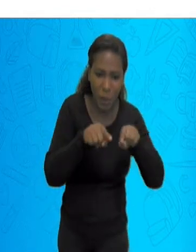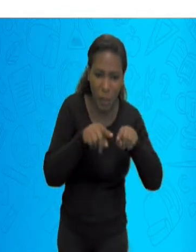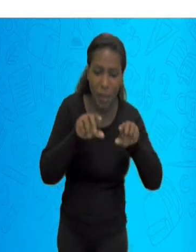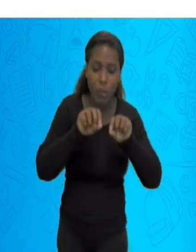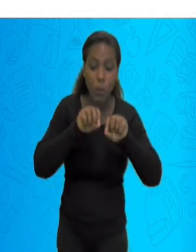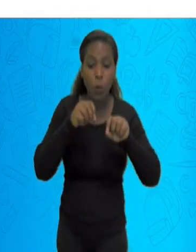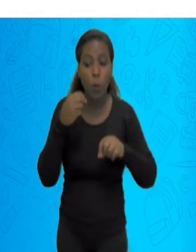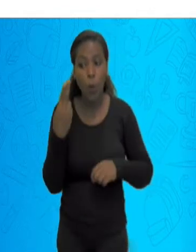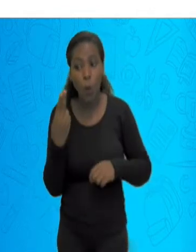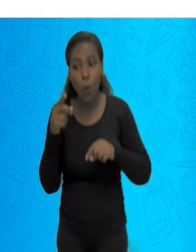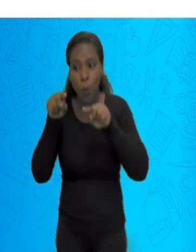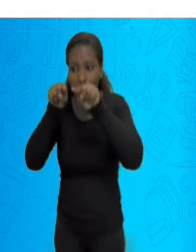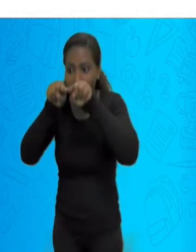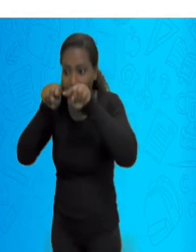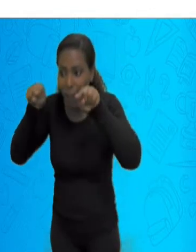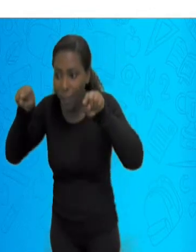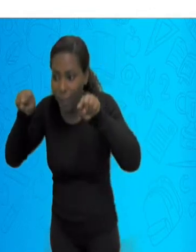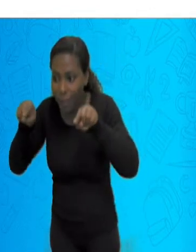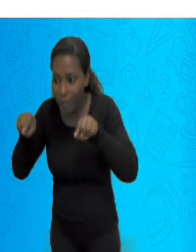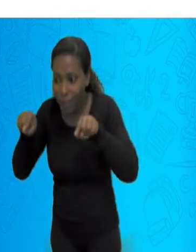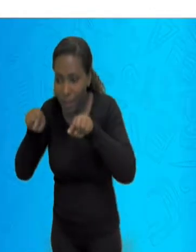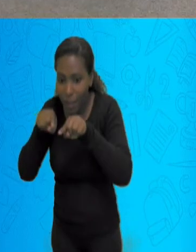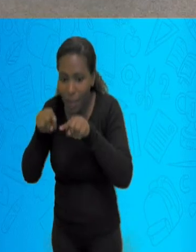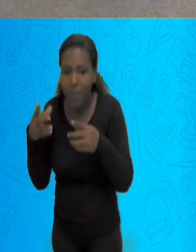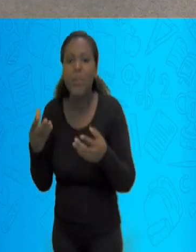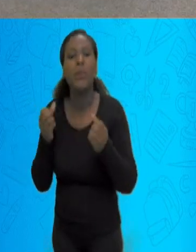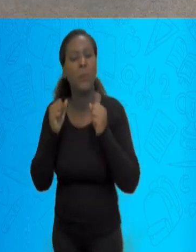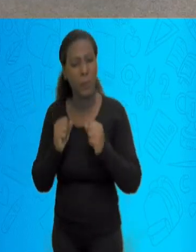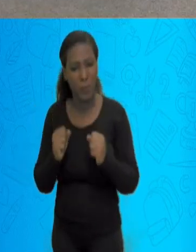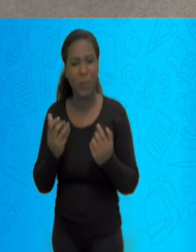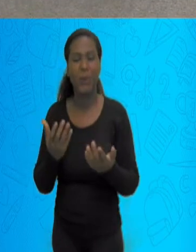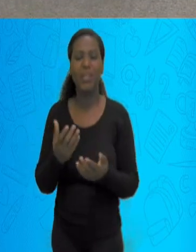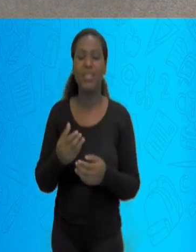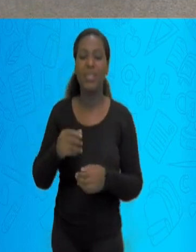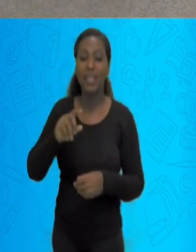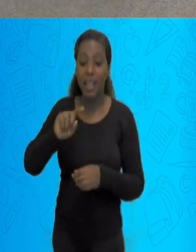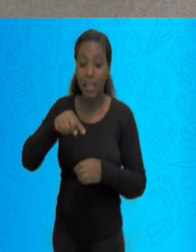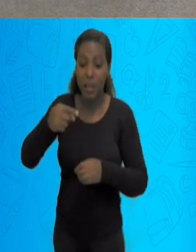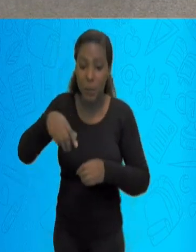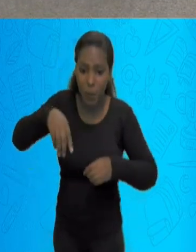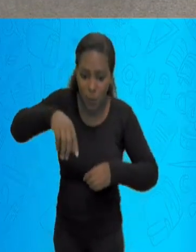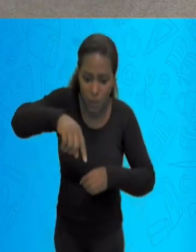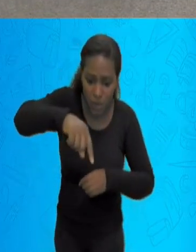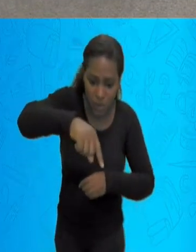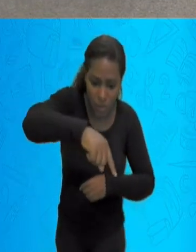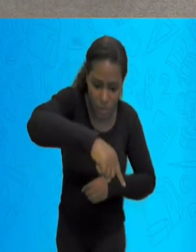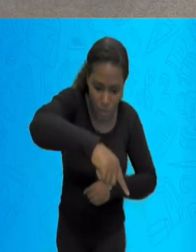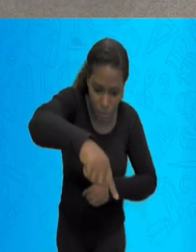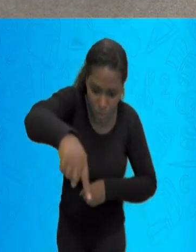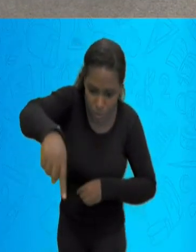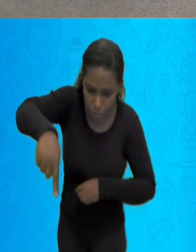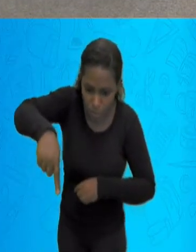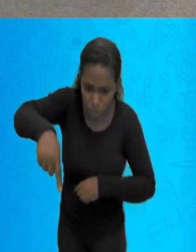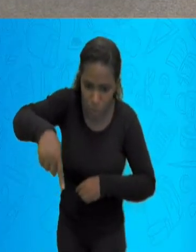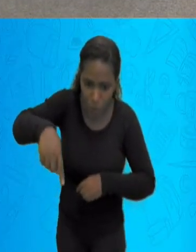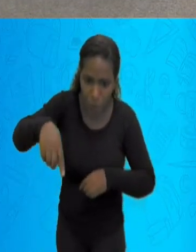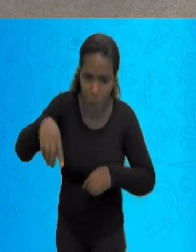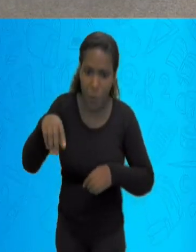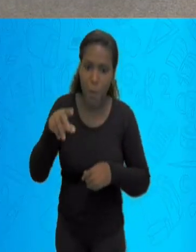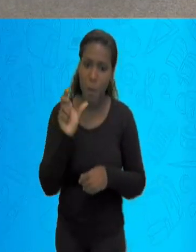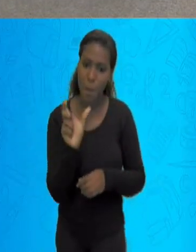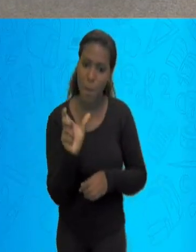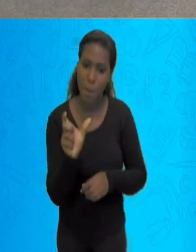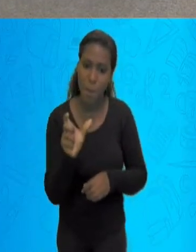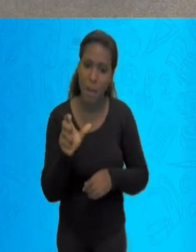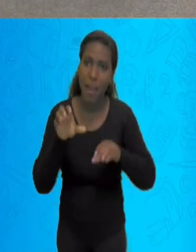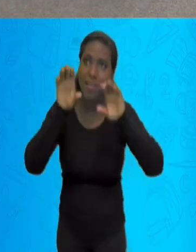no topo a palavra céu em forma oval. Então a gente faz um desenho de X no chão e isso a gente